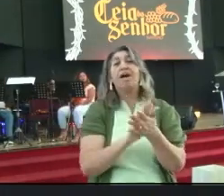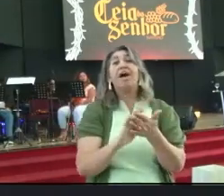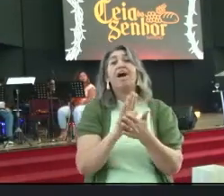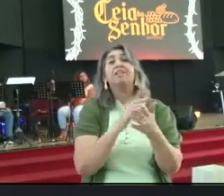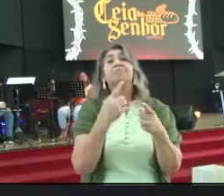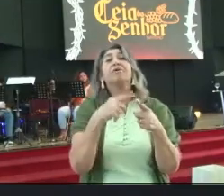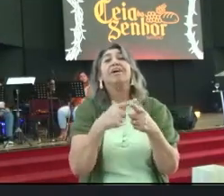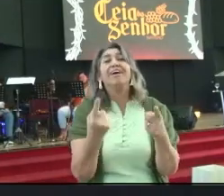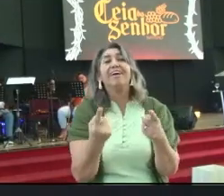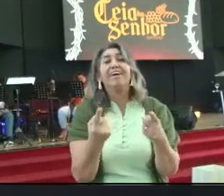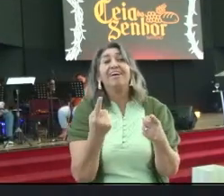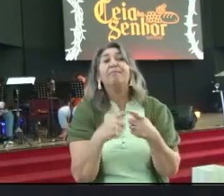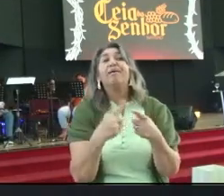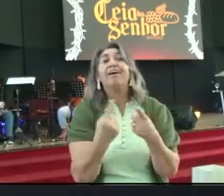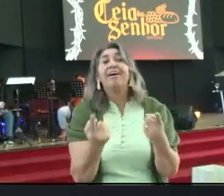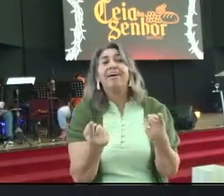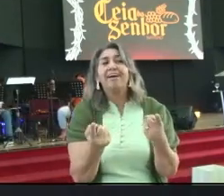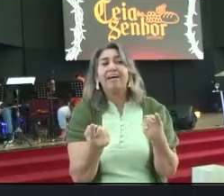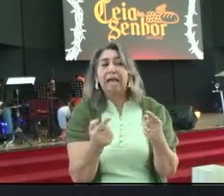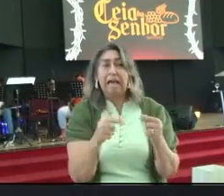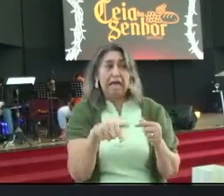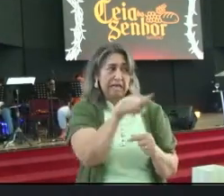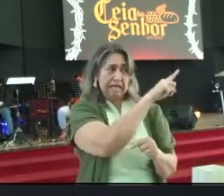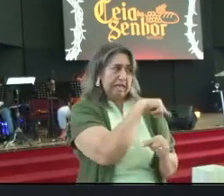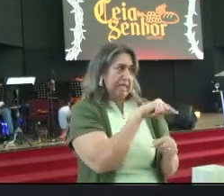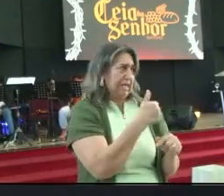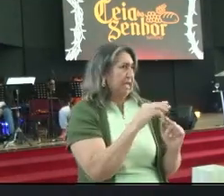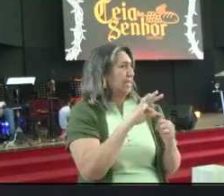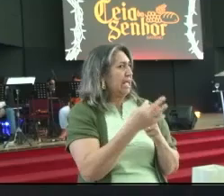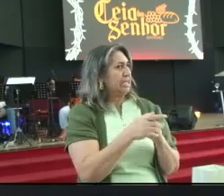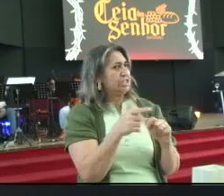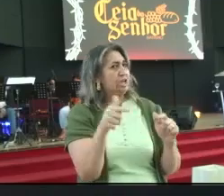Por quê? Aqui não tem.